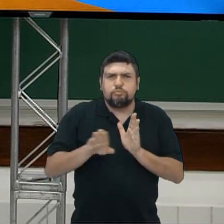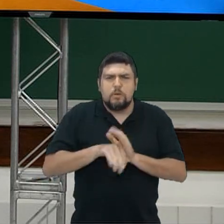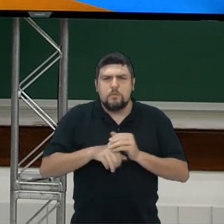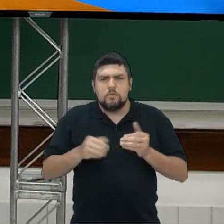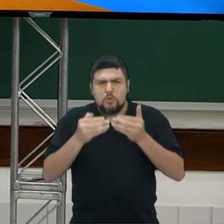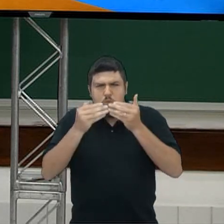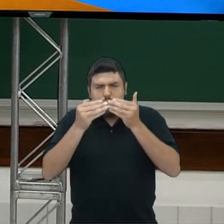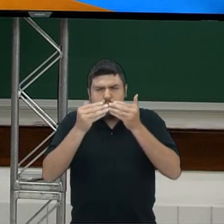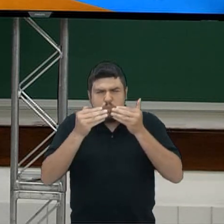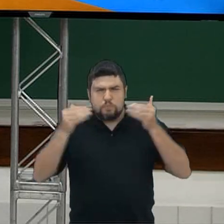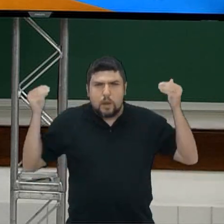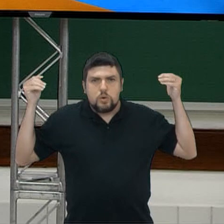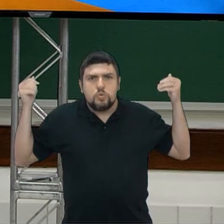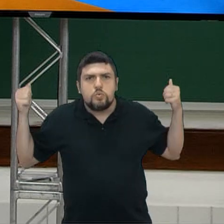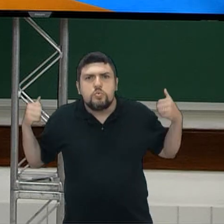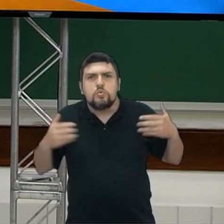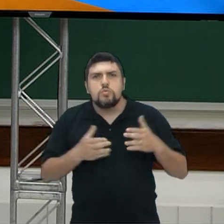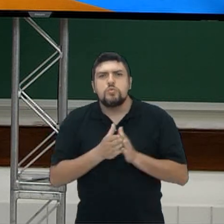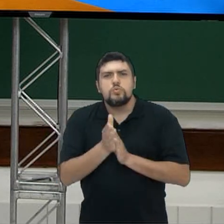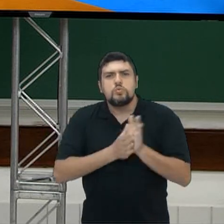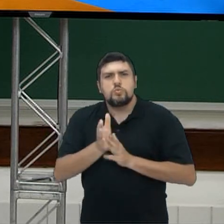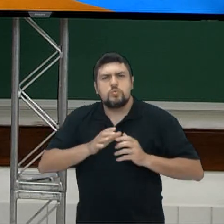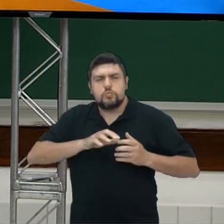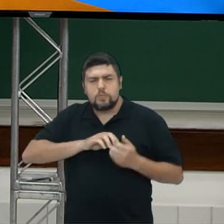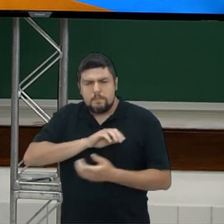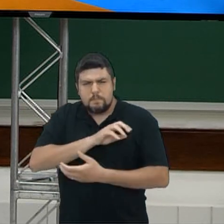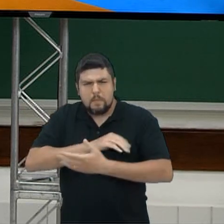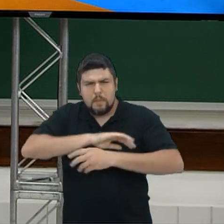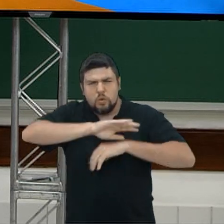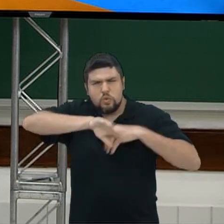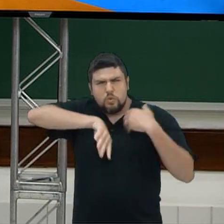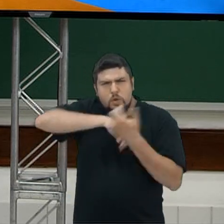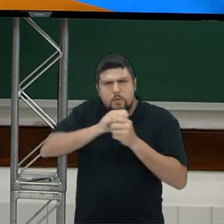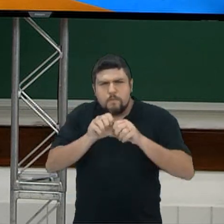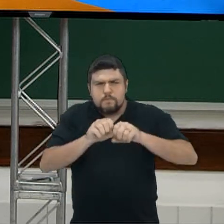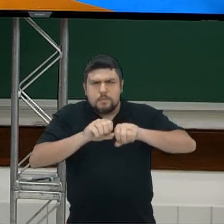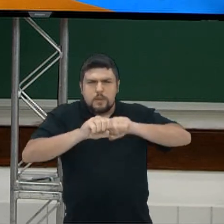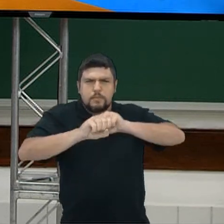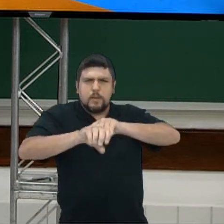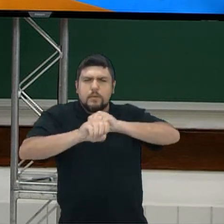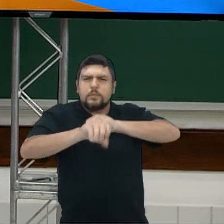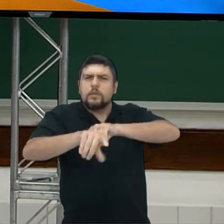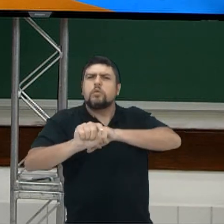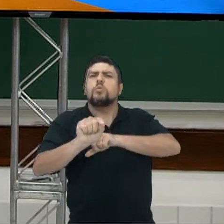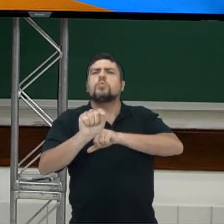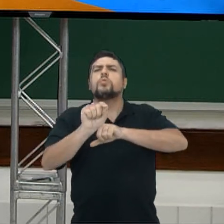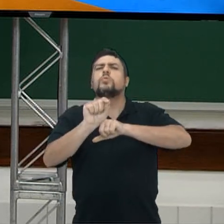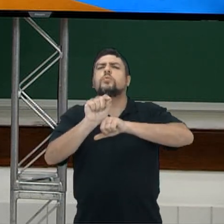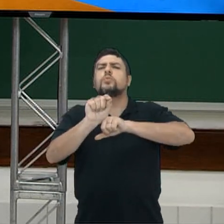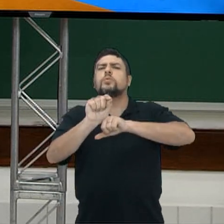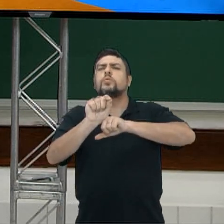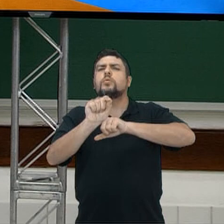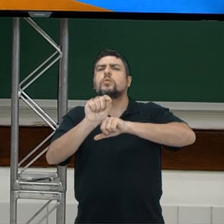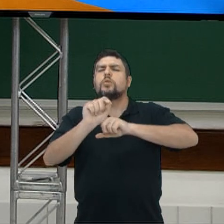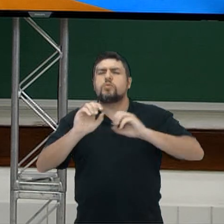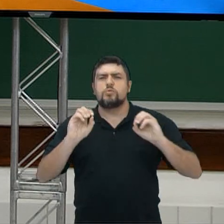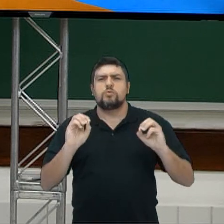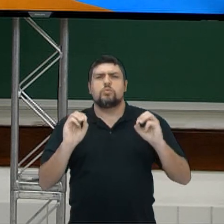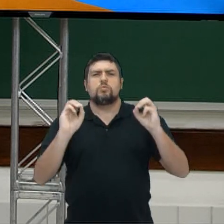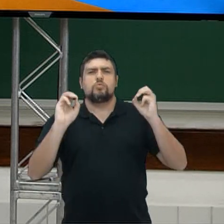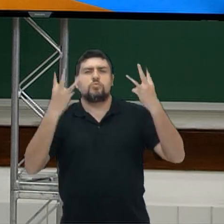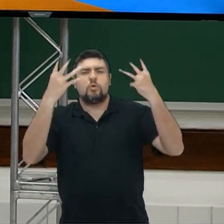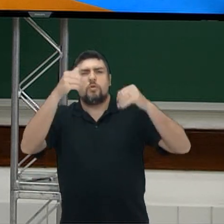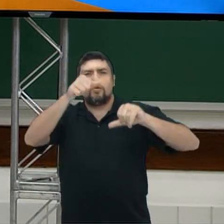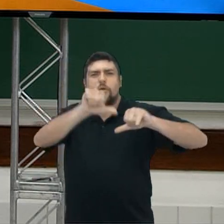cheguei chegando pra bagunçar de vez essa aula Paraná com mais o quê? Com mais um